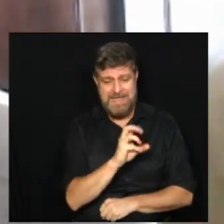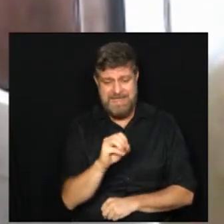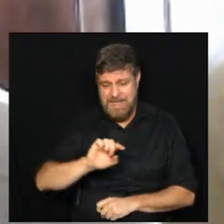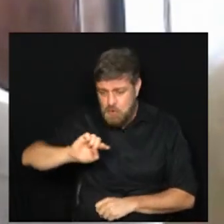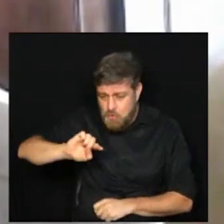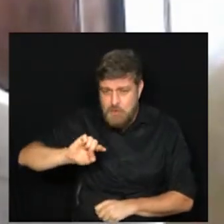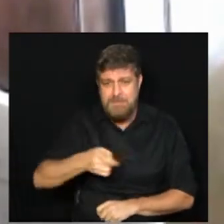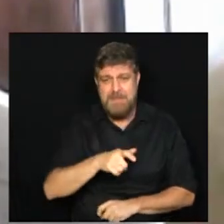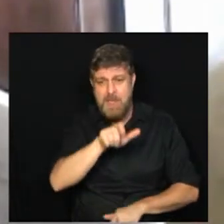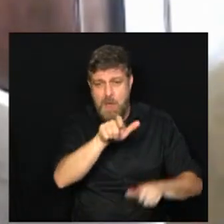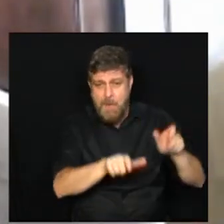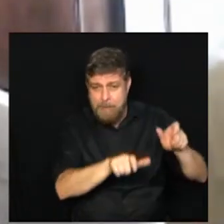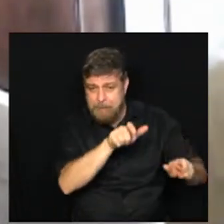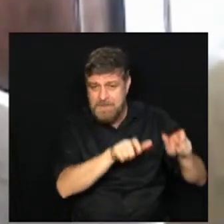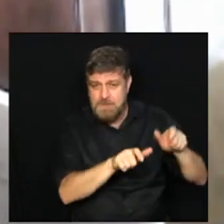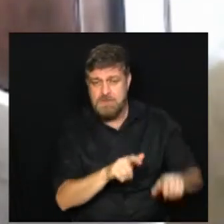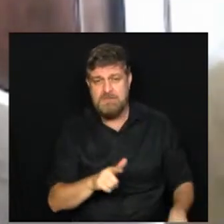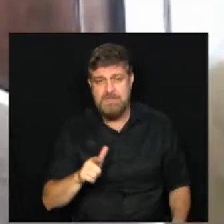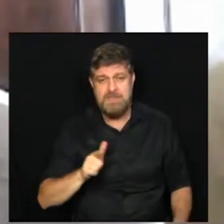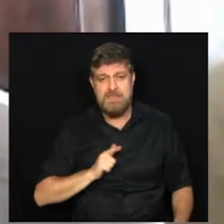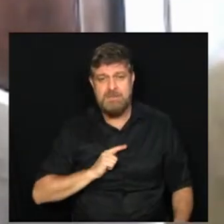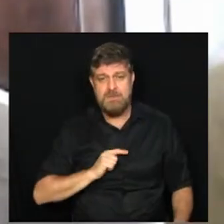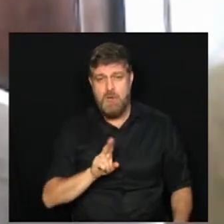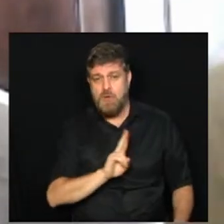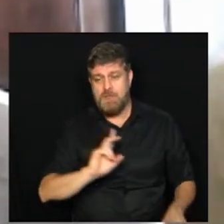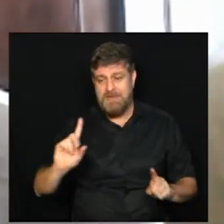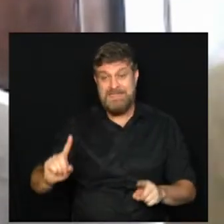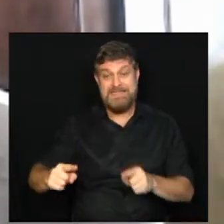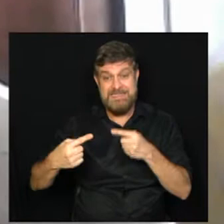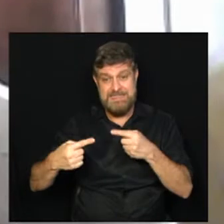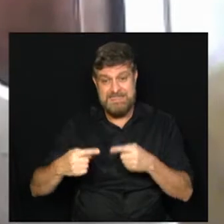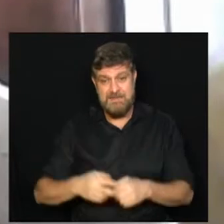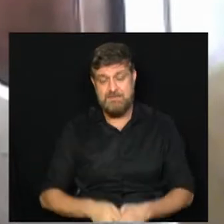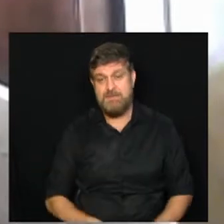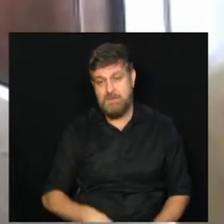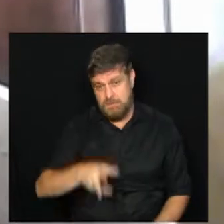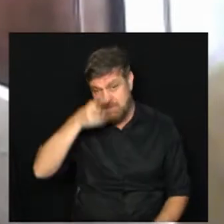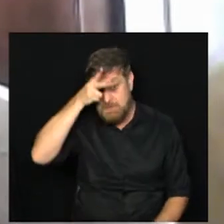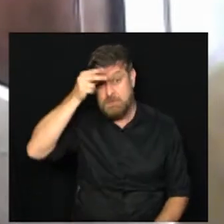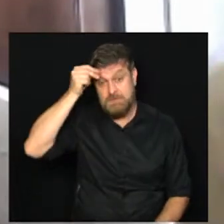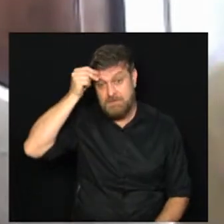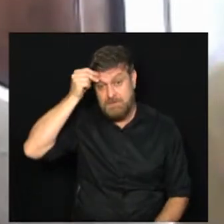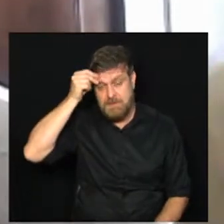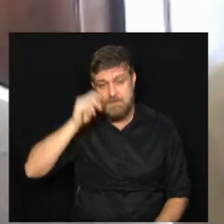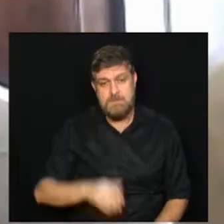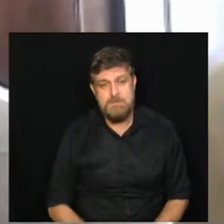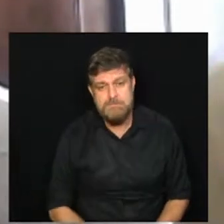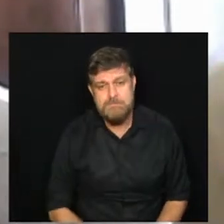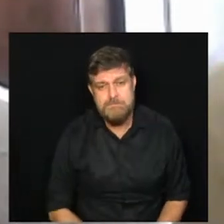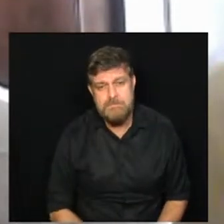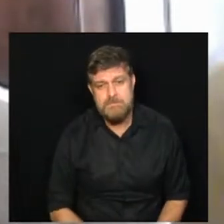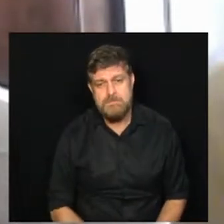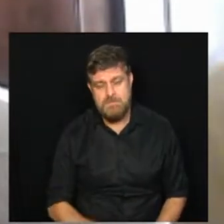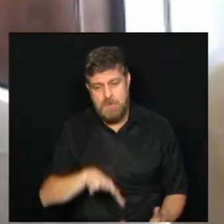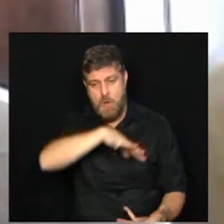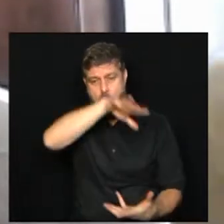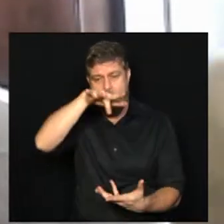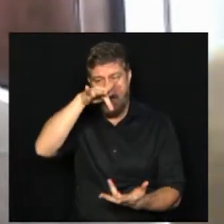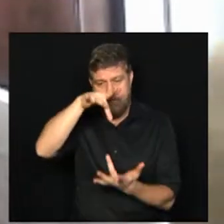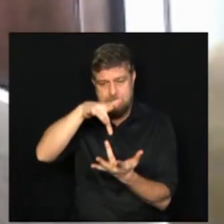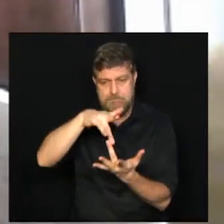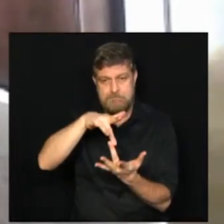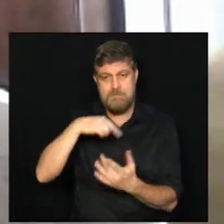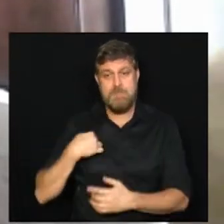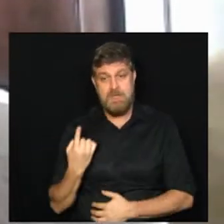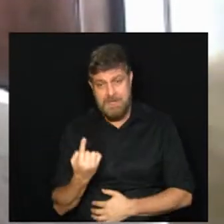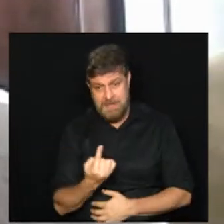Bloomberg, que chama Desafio Global dos Prefeitos. E a gente, então, enquanto Comitê